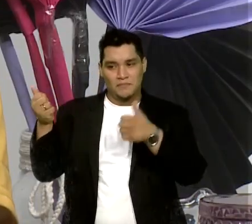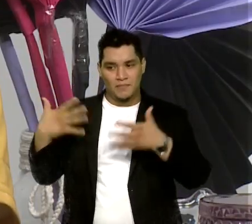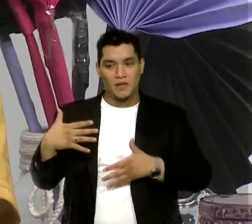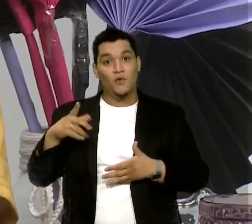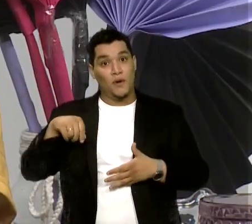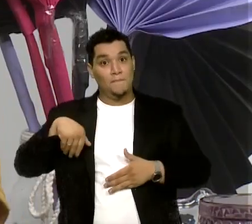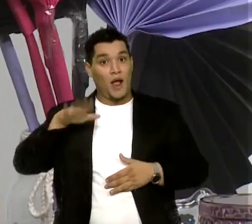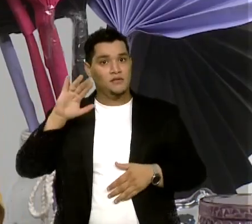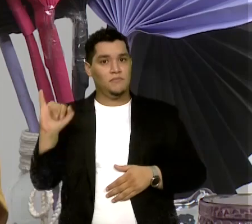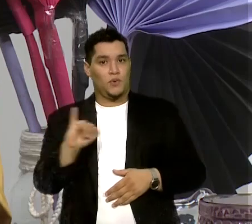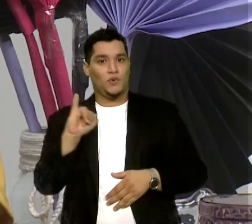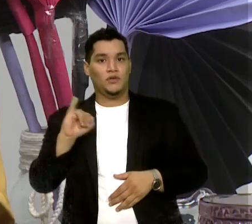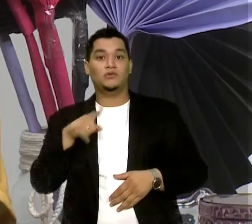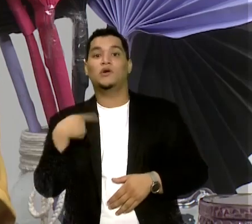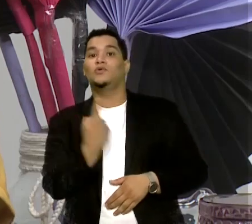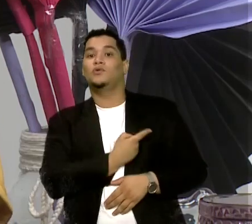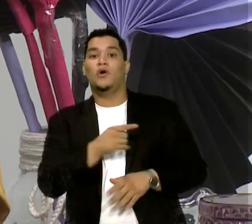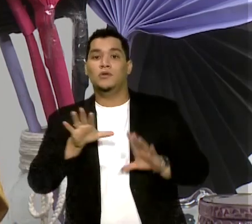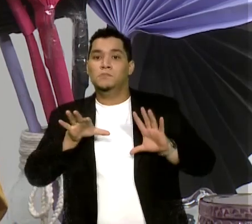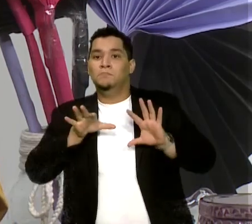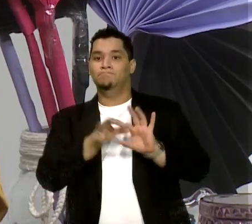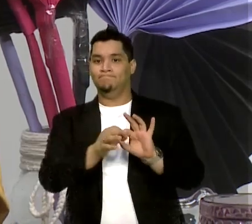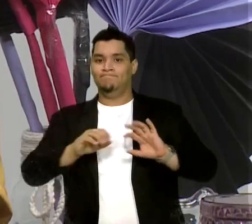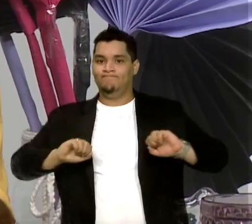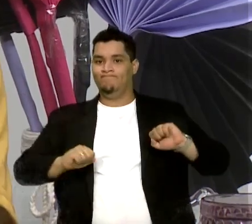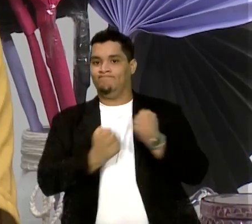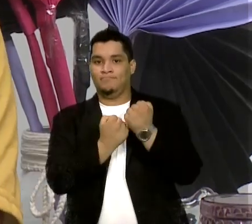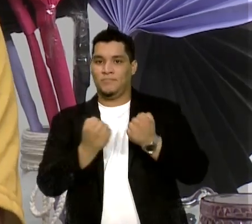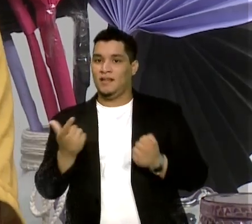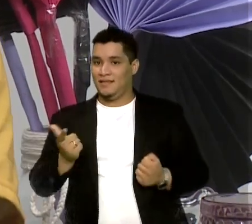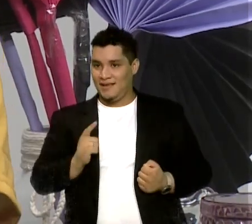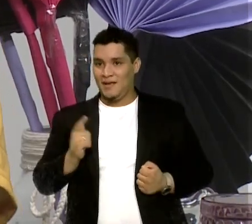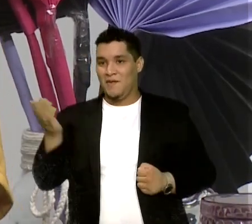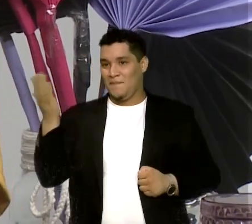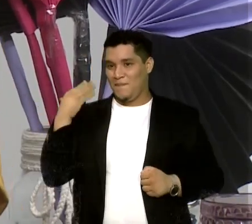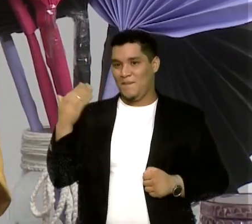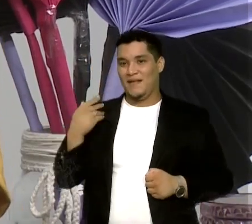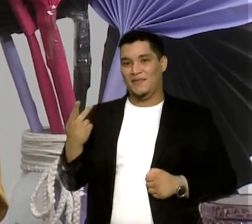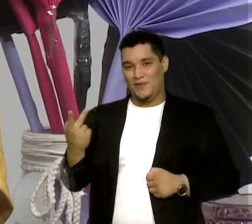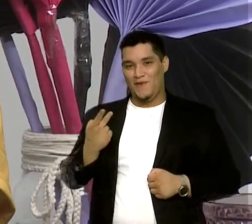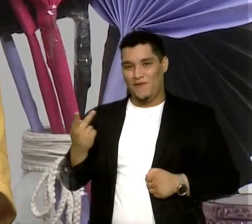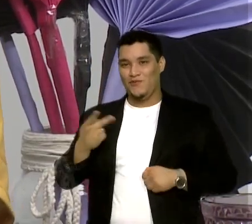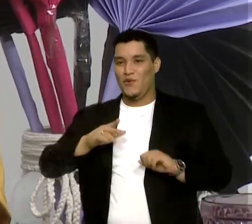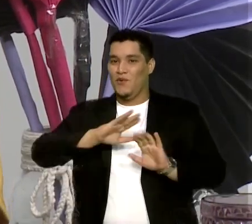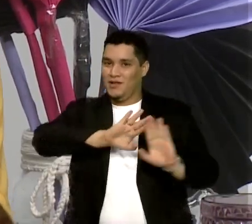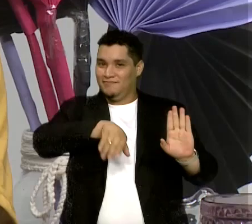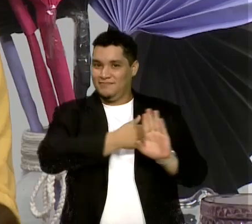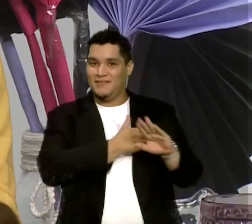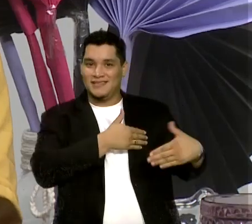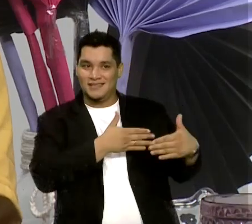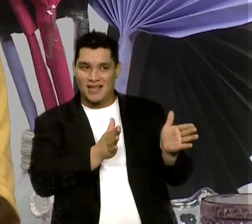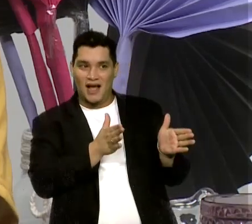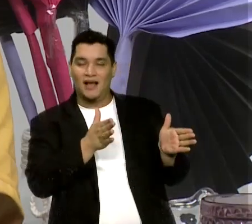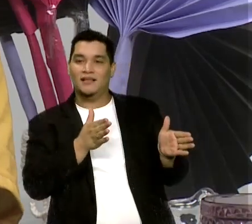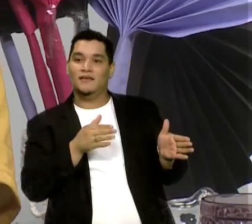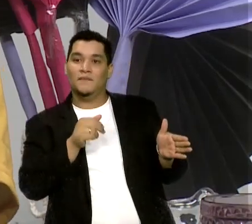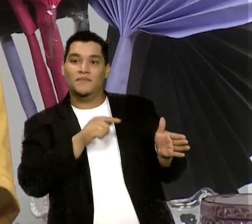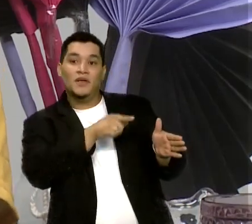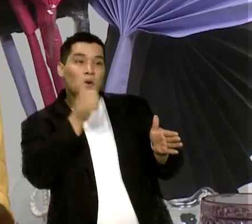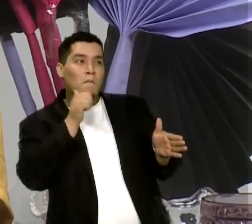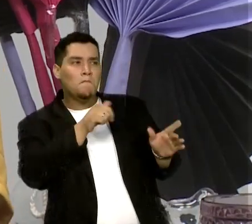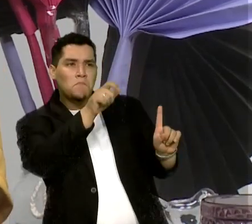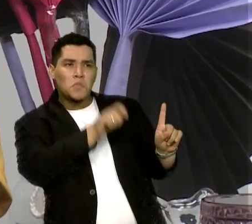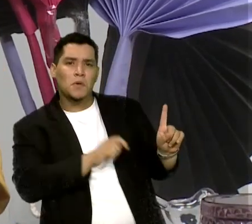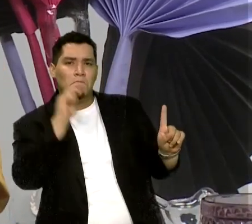apoiar. Nos bastidores mesmo, no camarim, eu fiquei muito feliz em saber que o projeto é encabeçado por uma